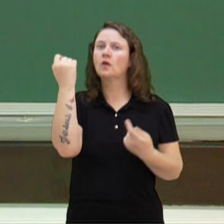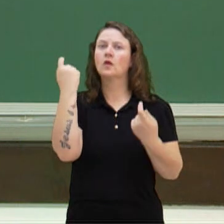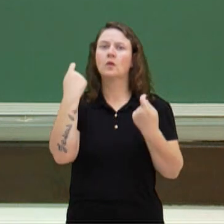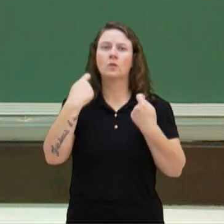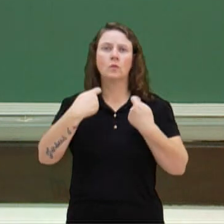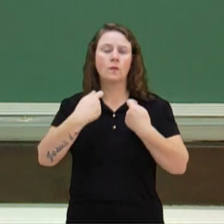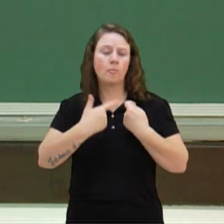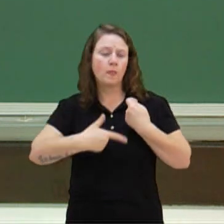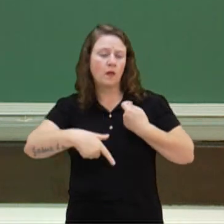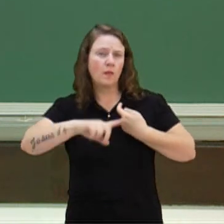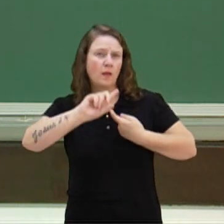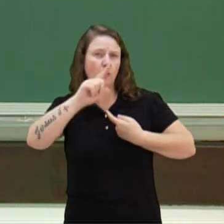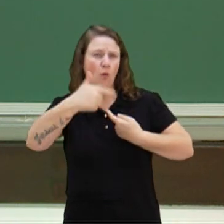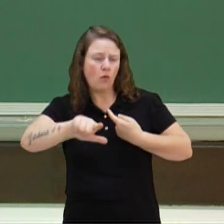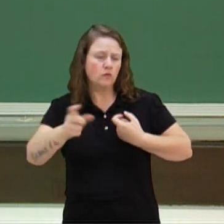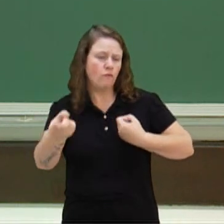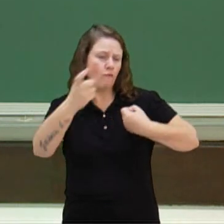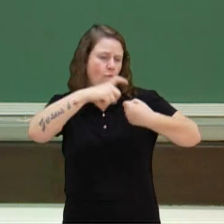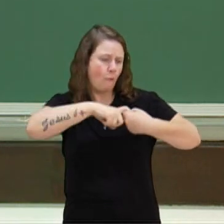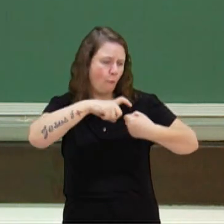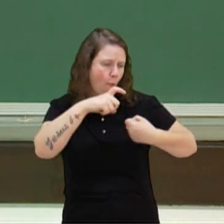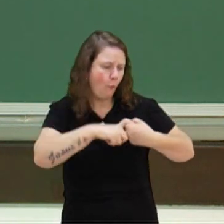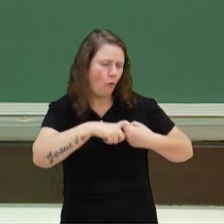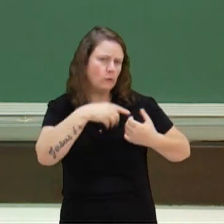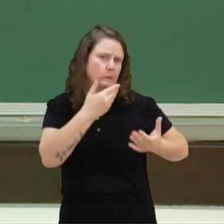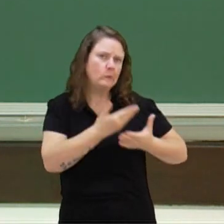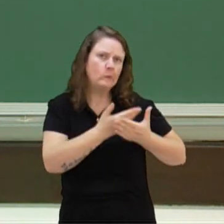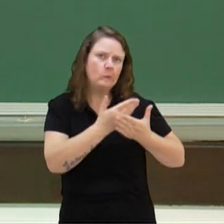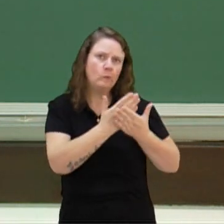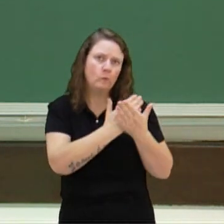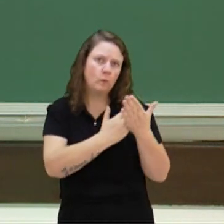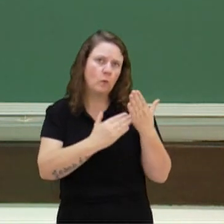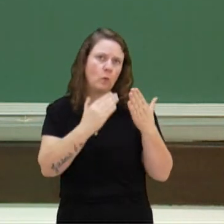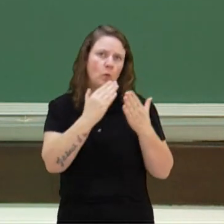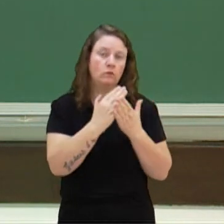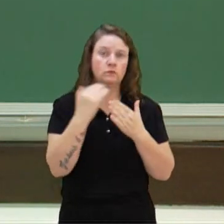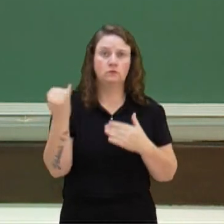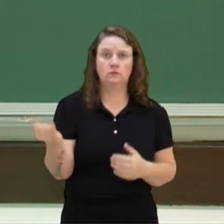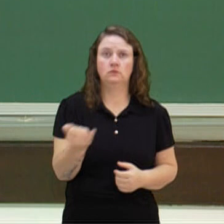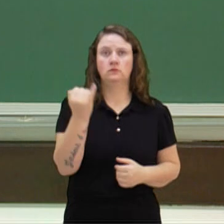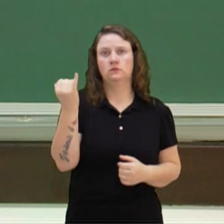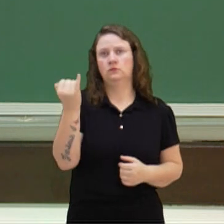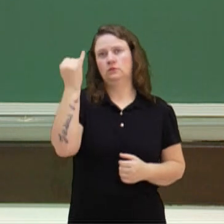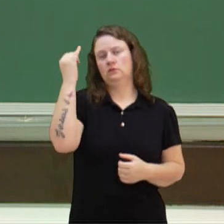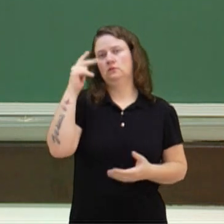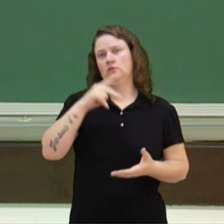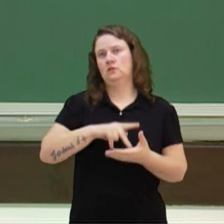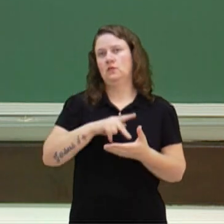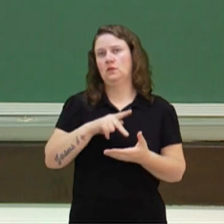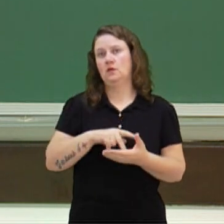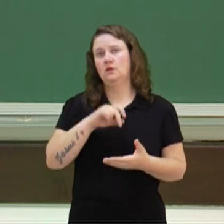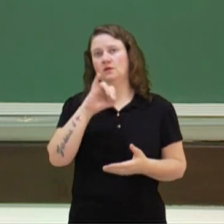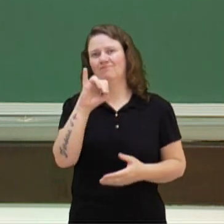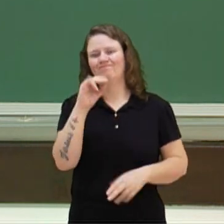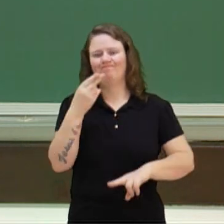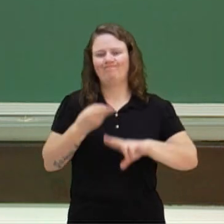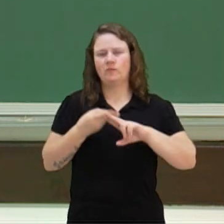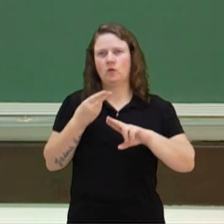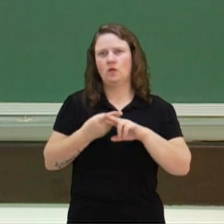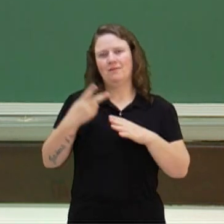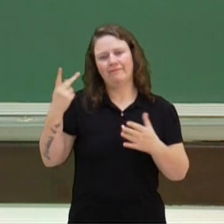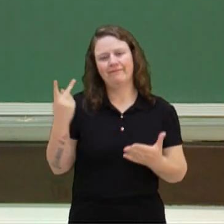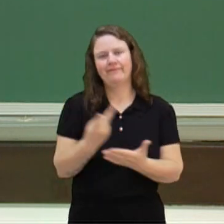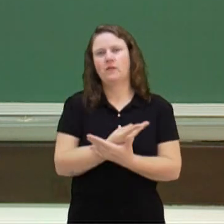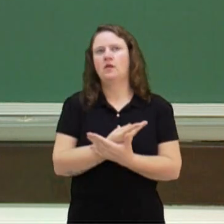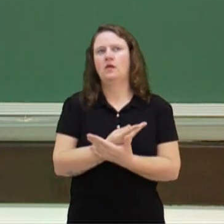retome, procure estudar mais. Ele é muito importante mesmo. O uso equivocado do hífen, em